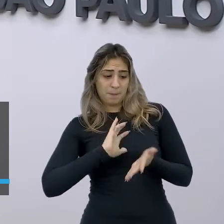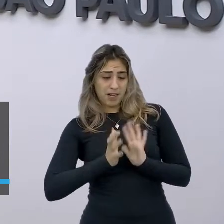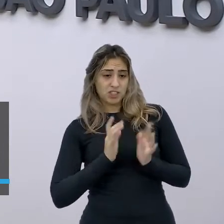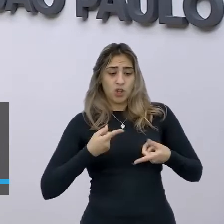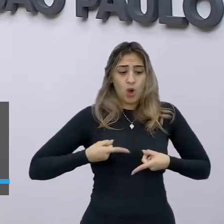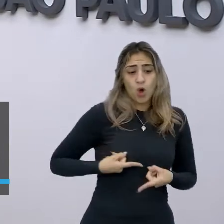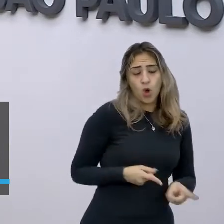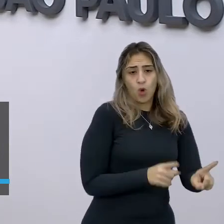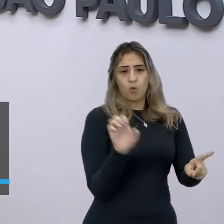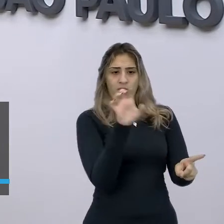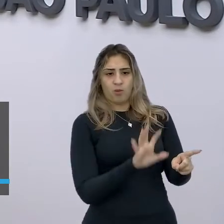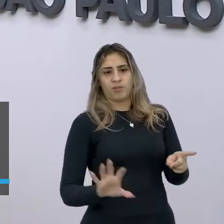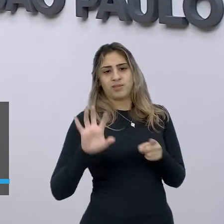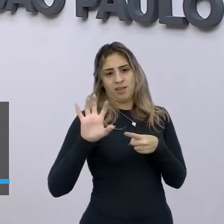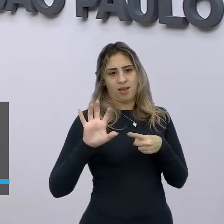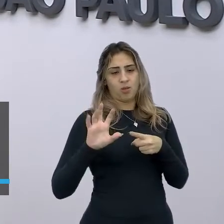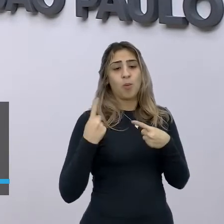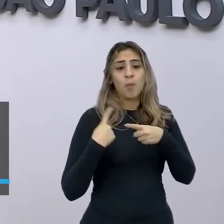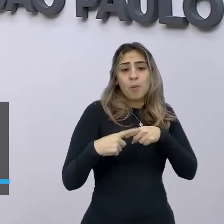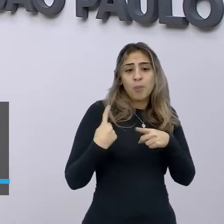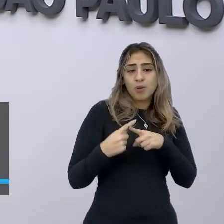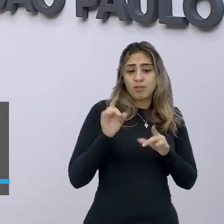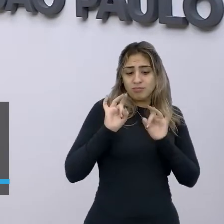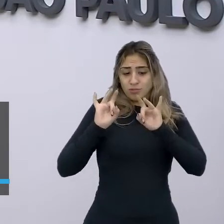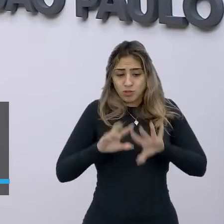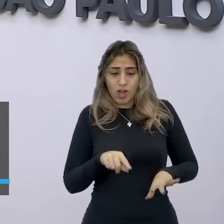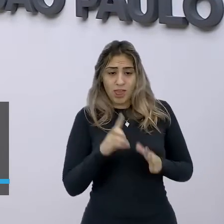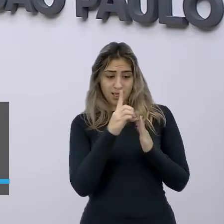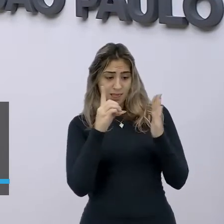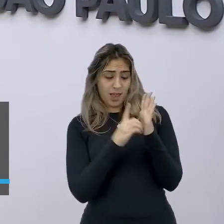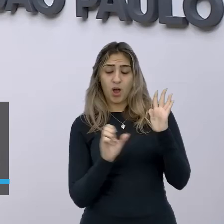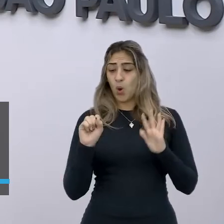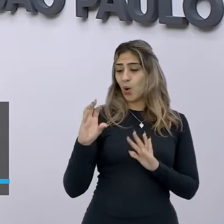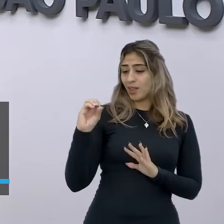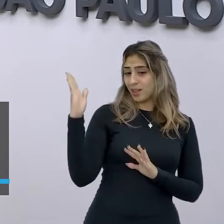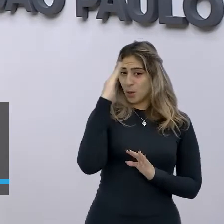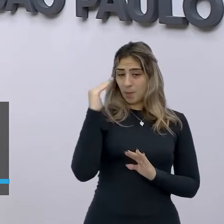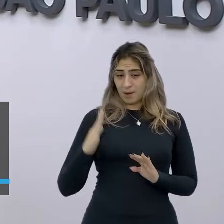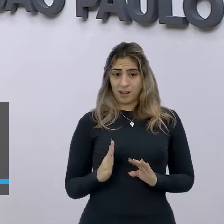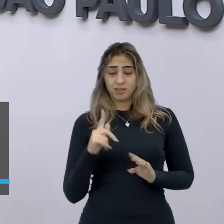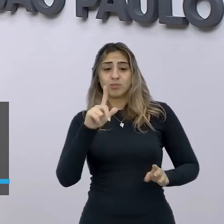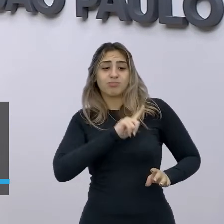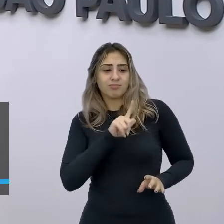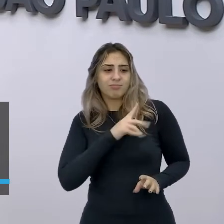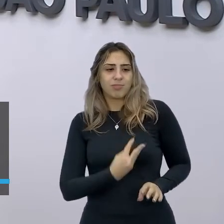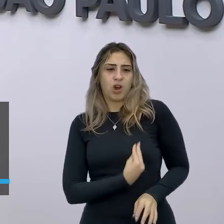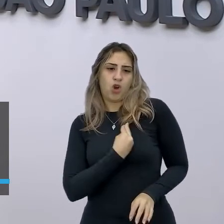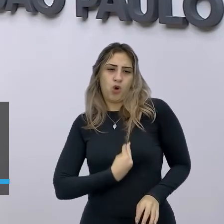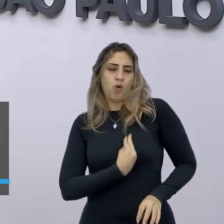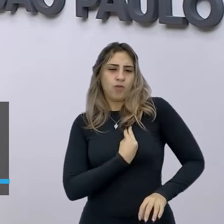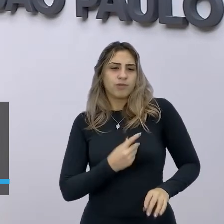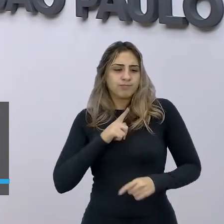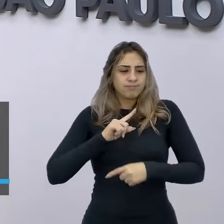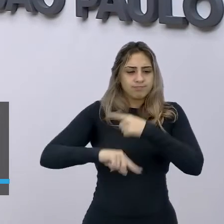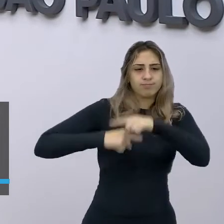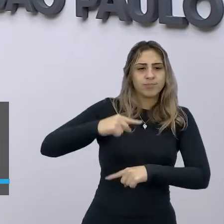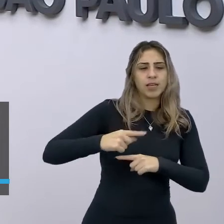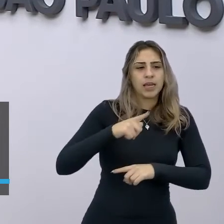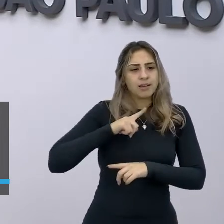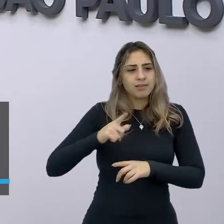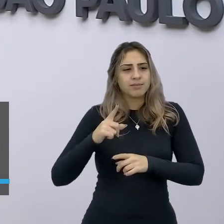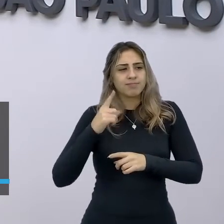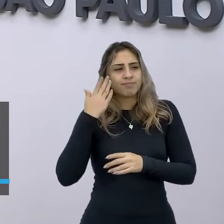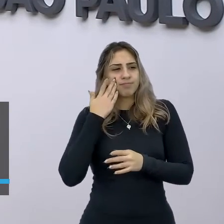contra o Estado. Então, somente na década de 80 no Brasil é que houve essa reabertura,